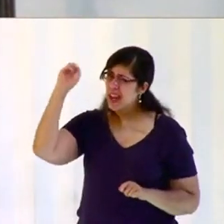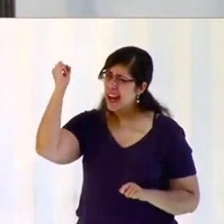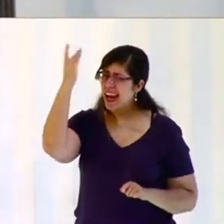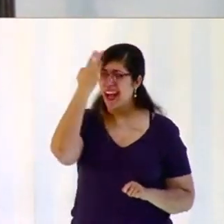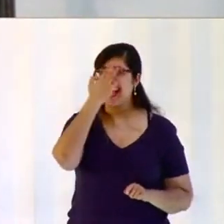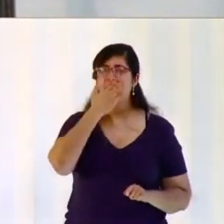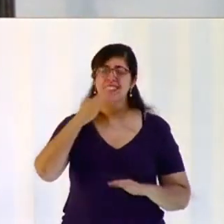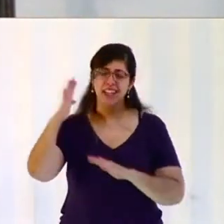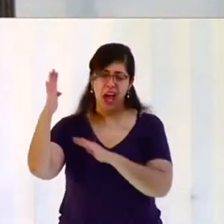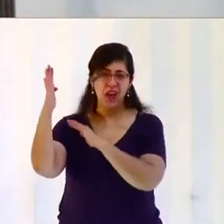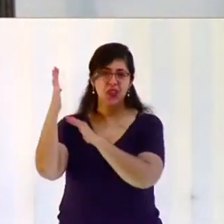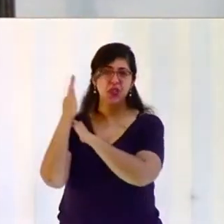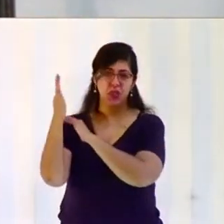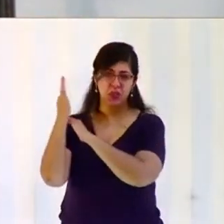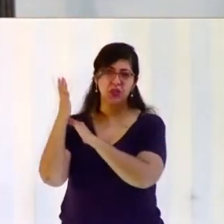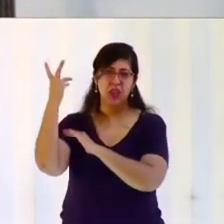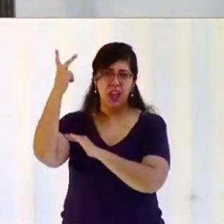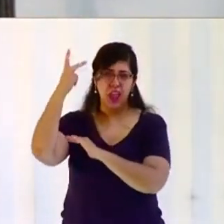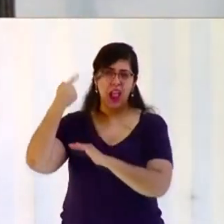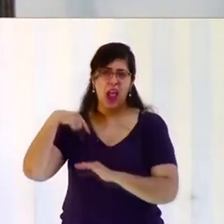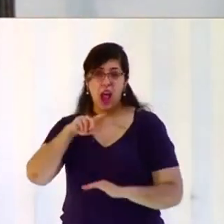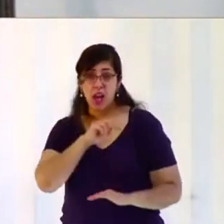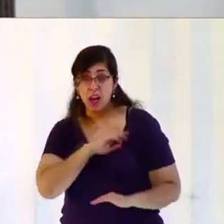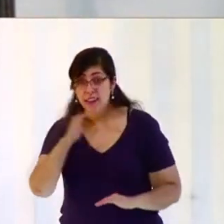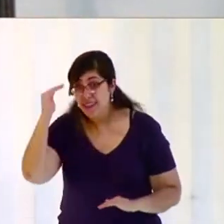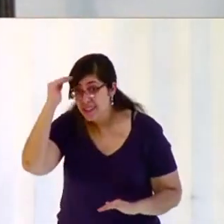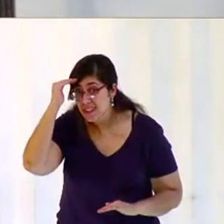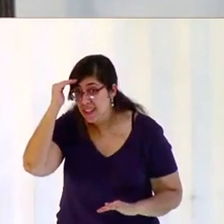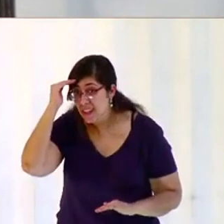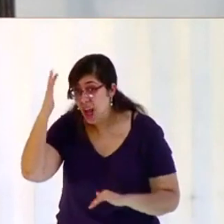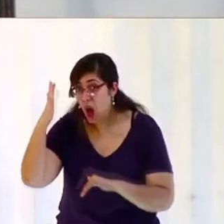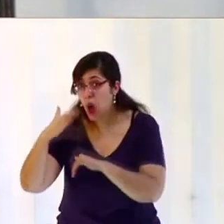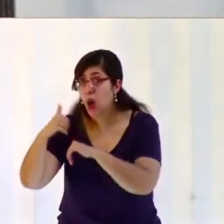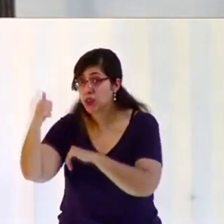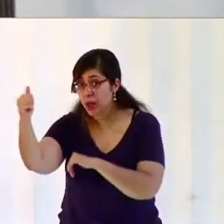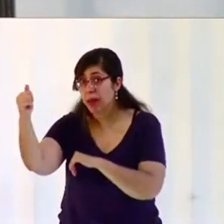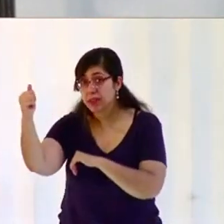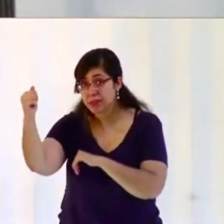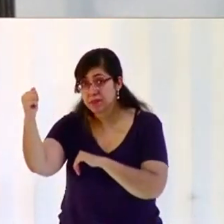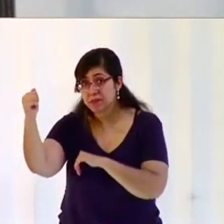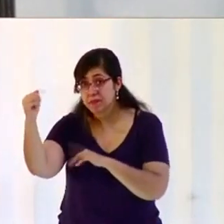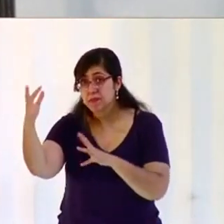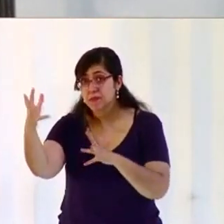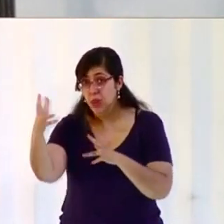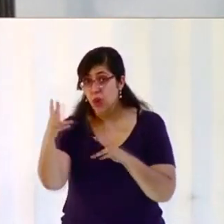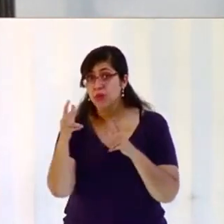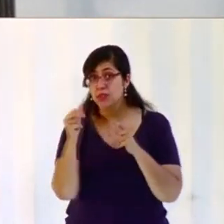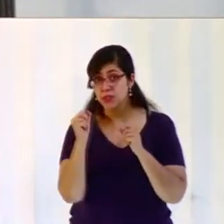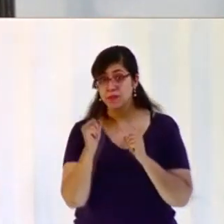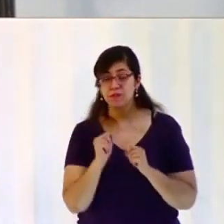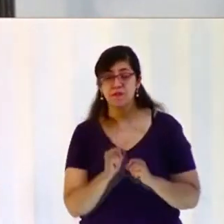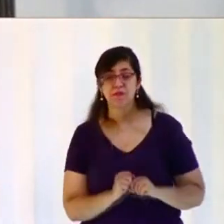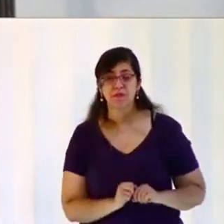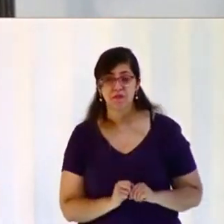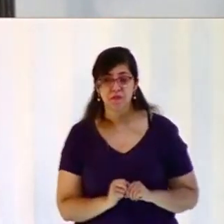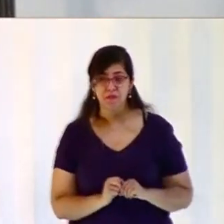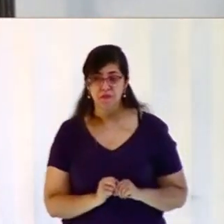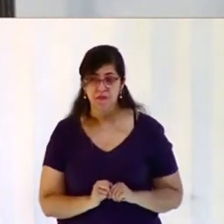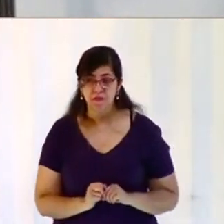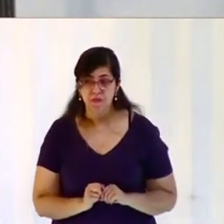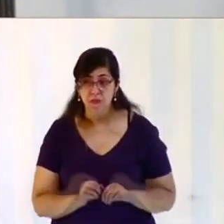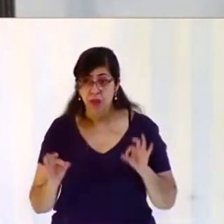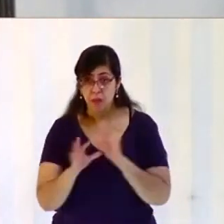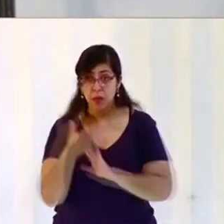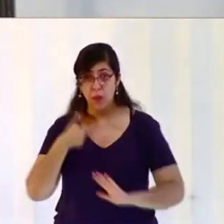ajude, primeiro a compreender. O convite foi feito, essa posição já foi